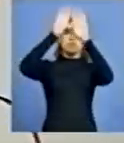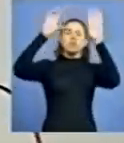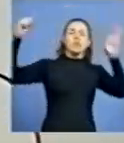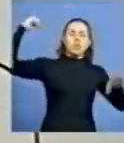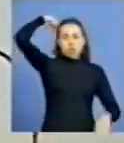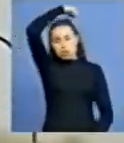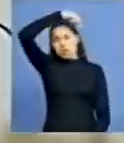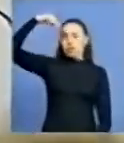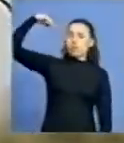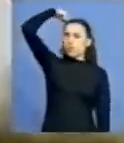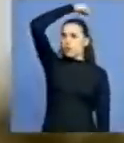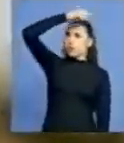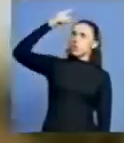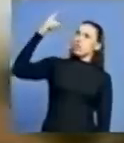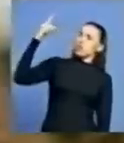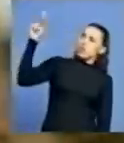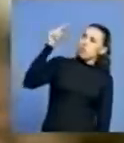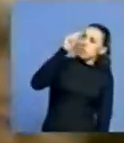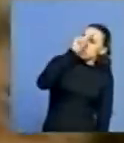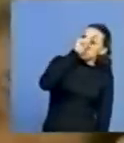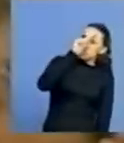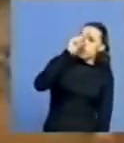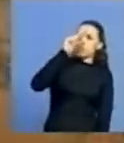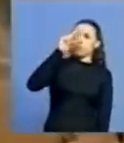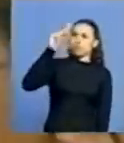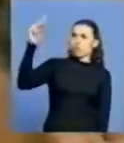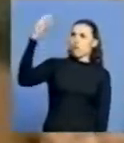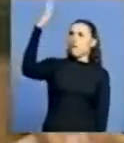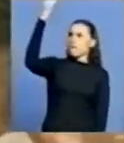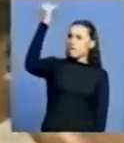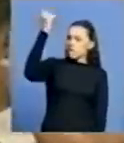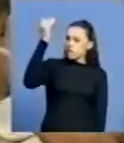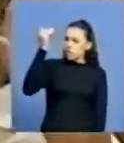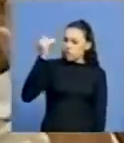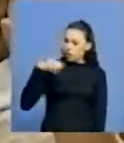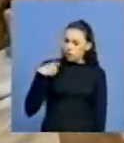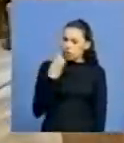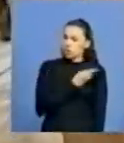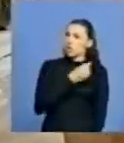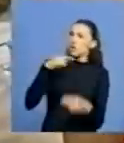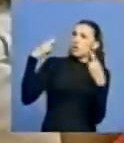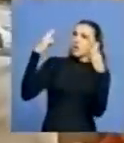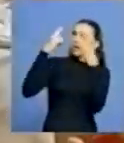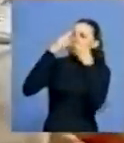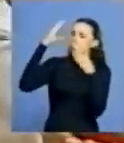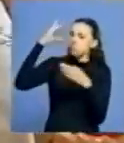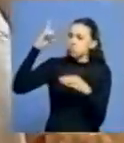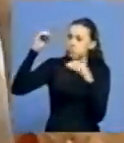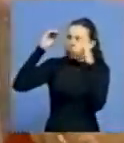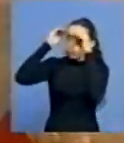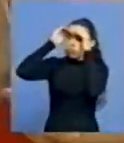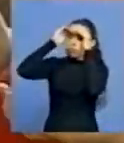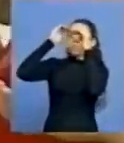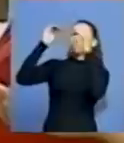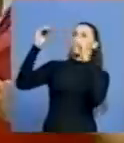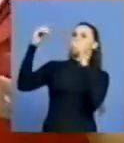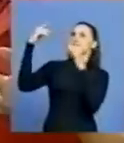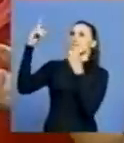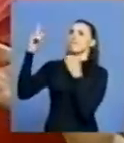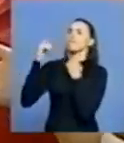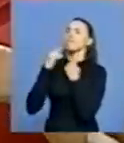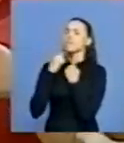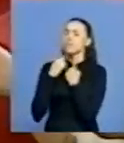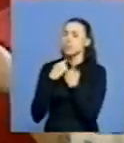céu, santificado seja o vosso nome. Venha a nós o vosso reino,